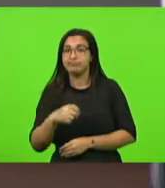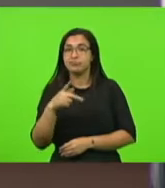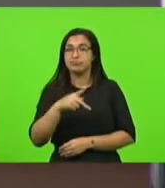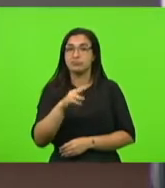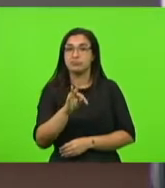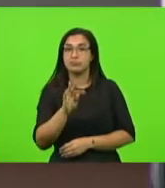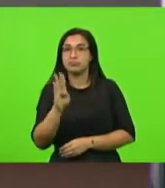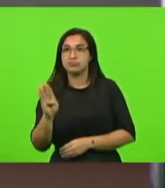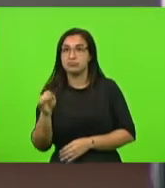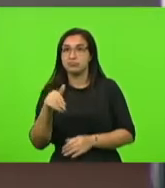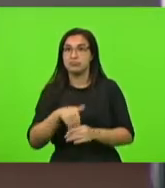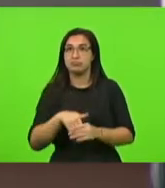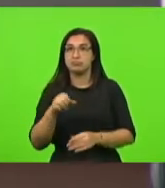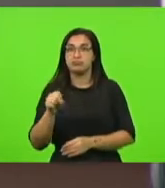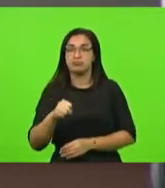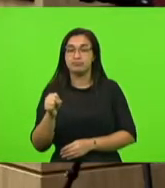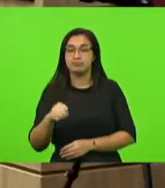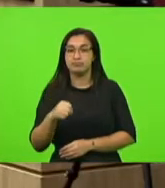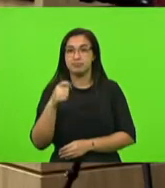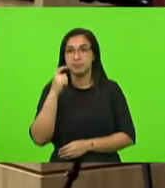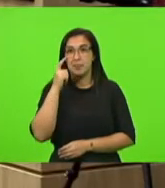sim.